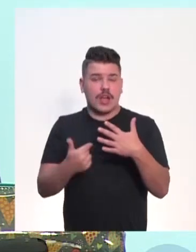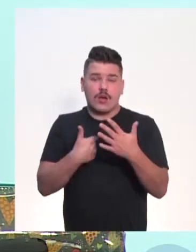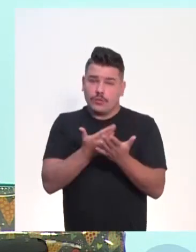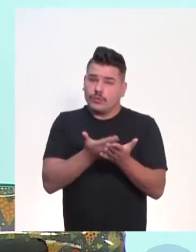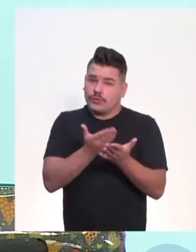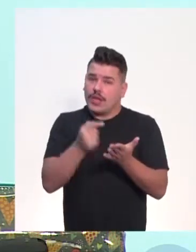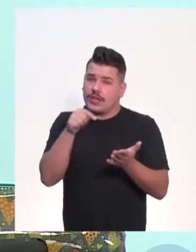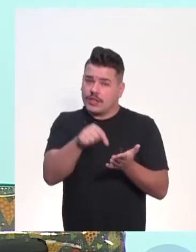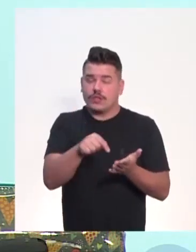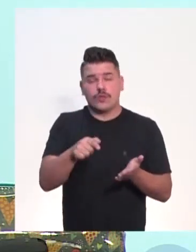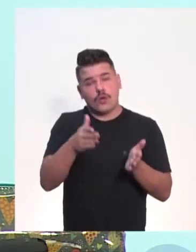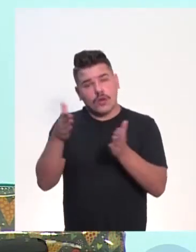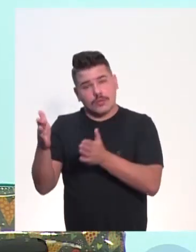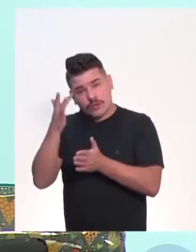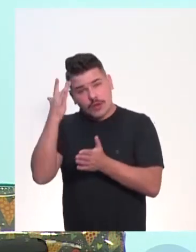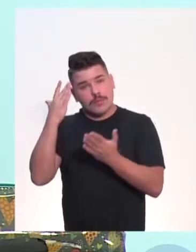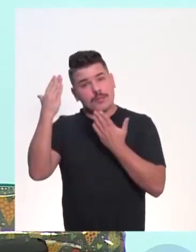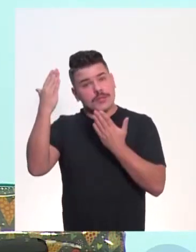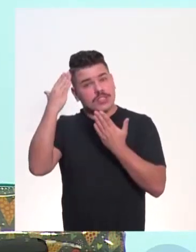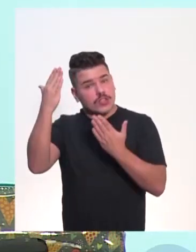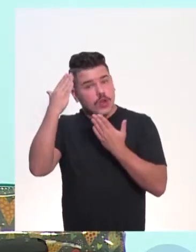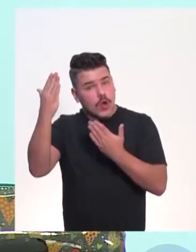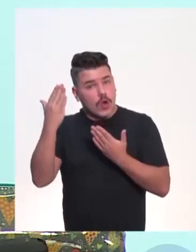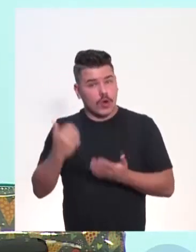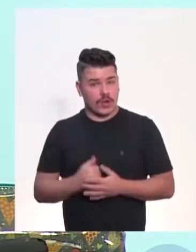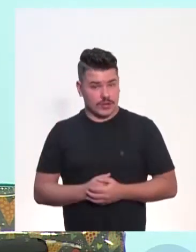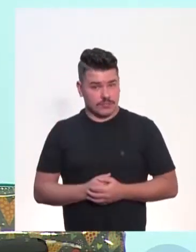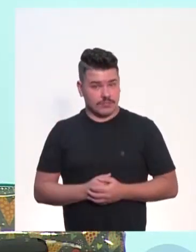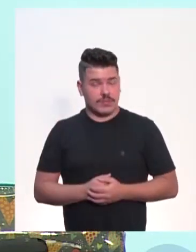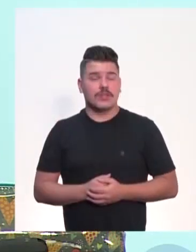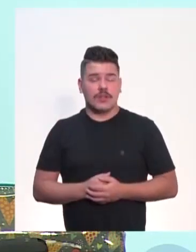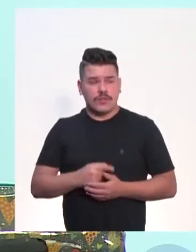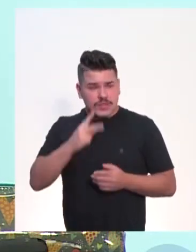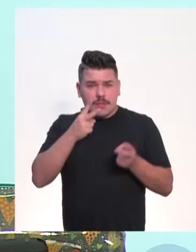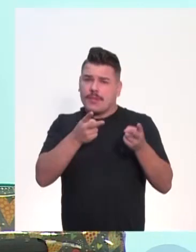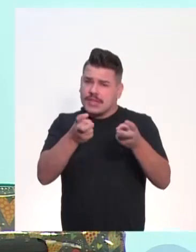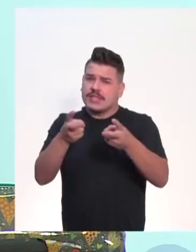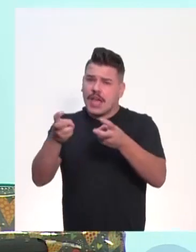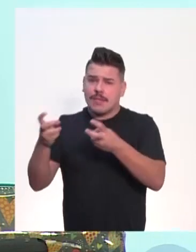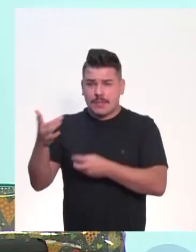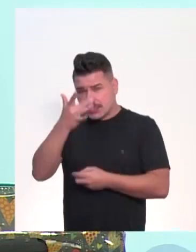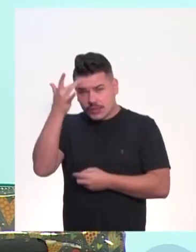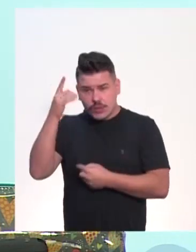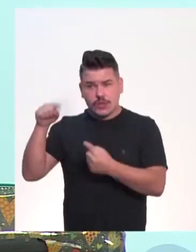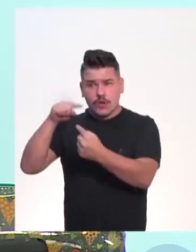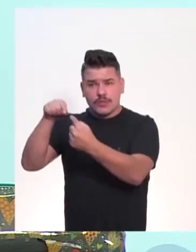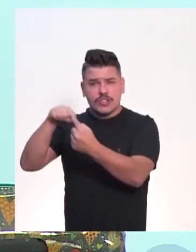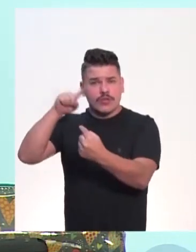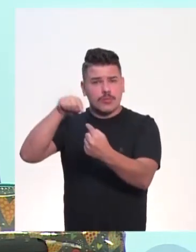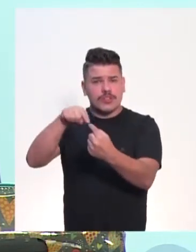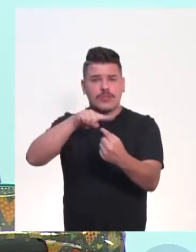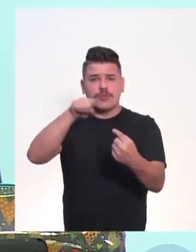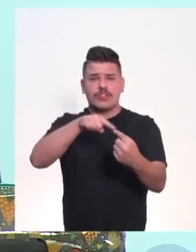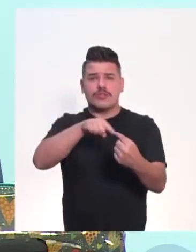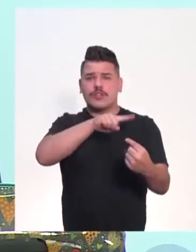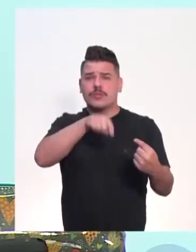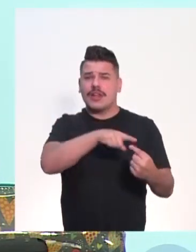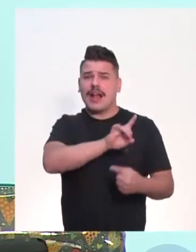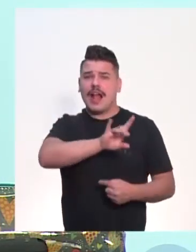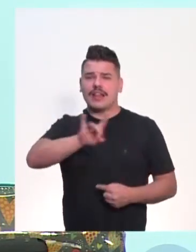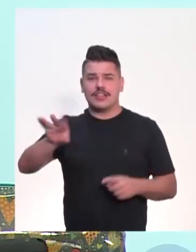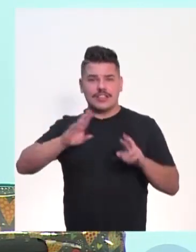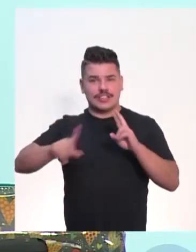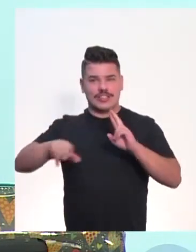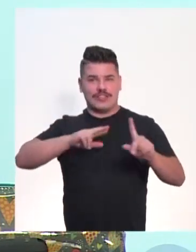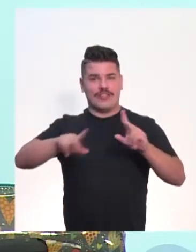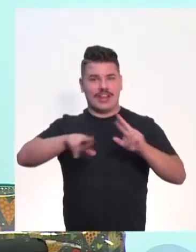psicóloga, temos objetivos bem diferentes e que todos eles vão ser atingidos, obviamente, se a